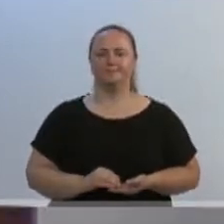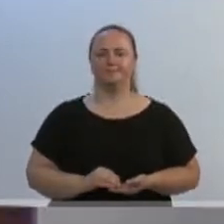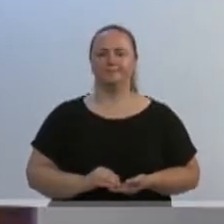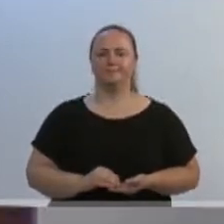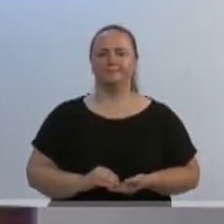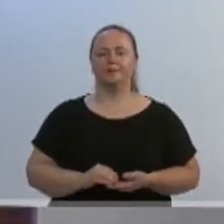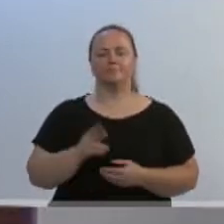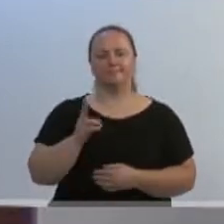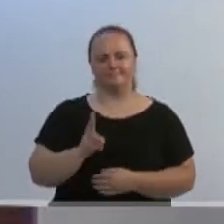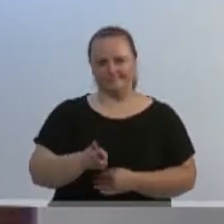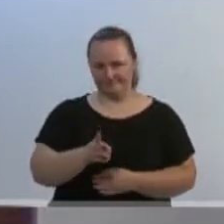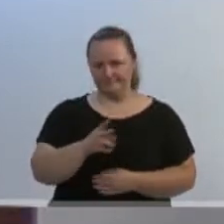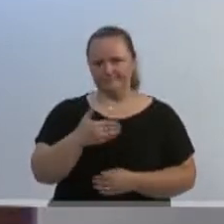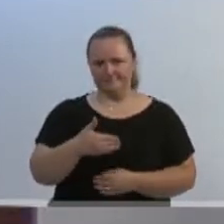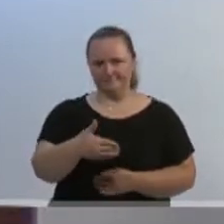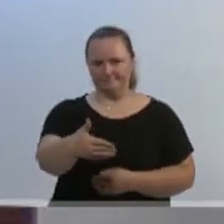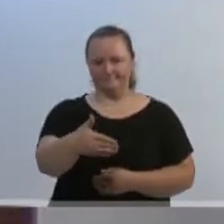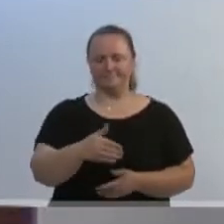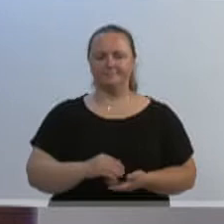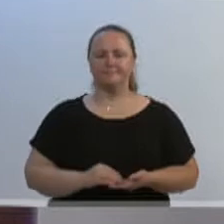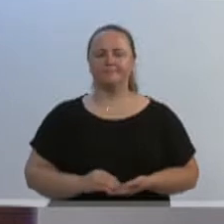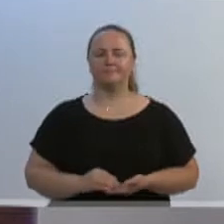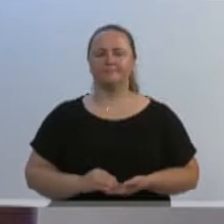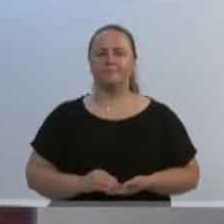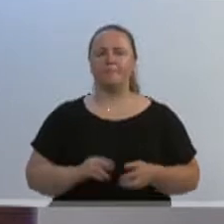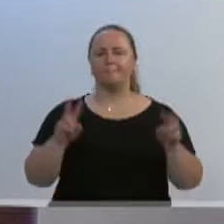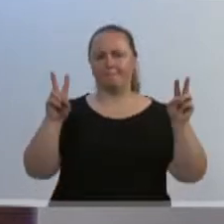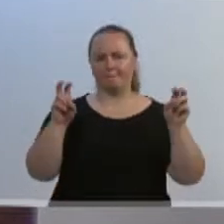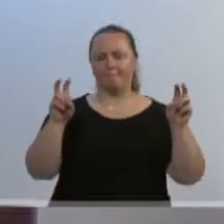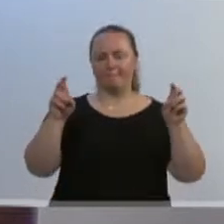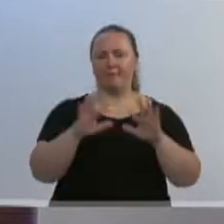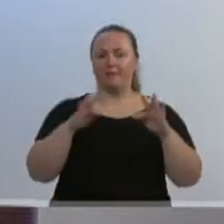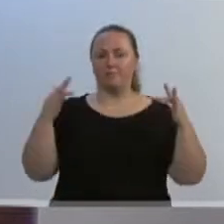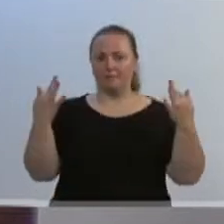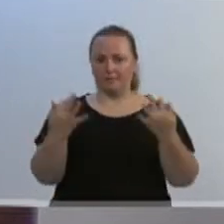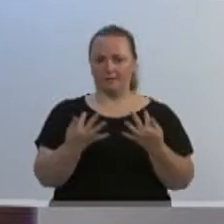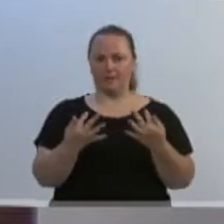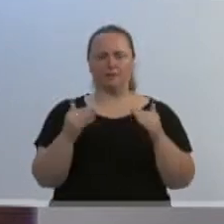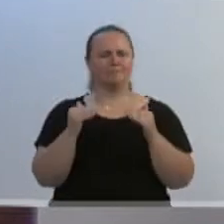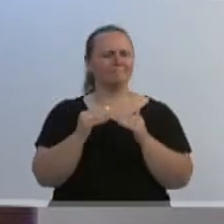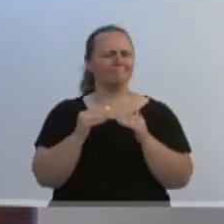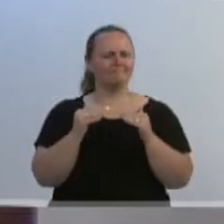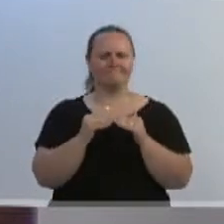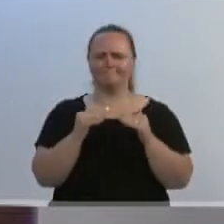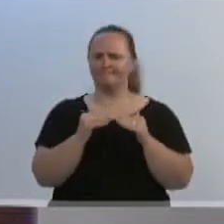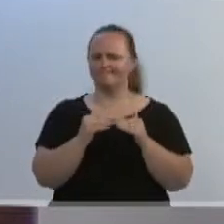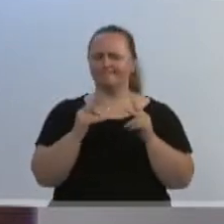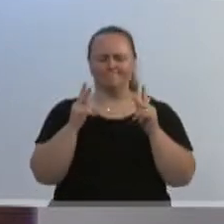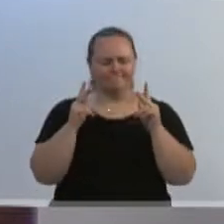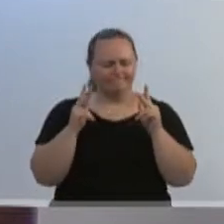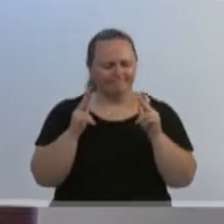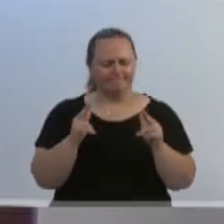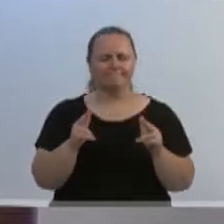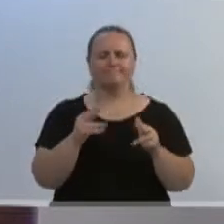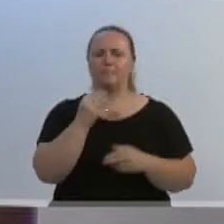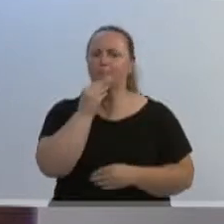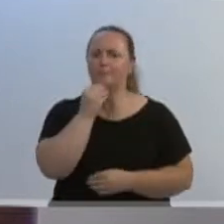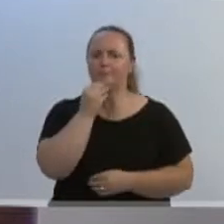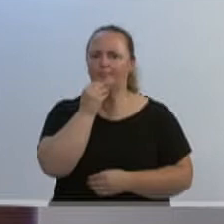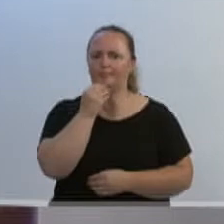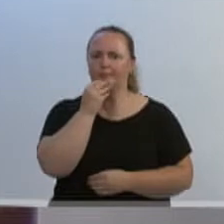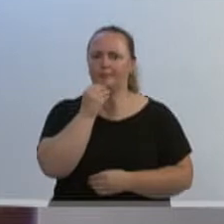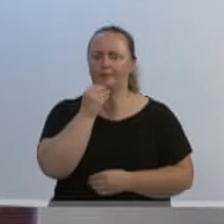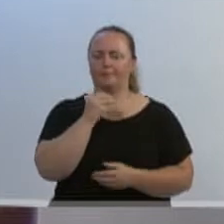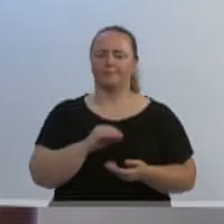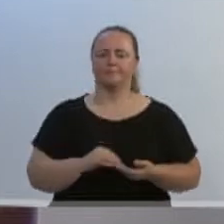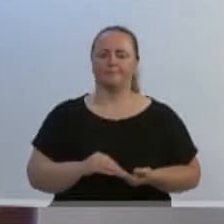Então, continuando aqui, em relação às famílias, eu concordo muito com o que disse o vereador Bruno,